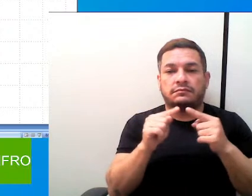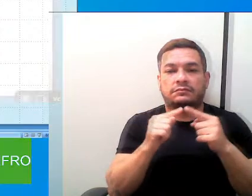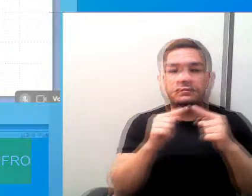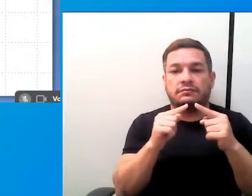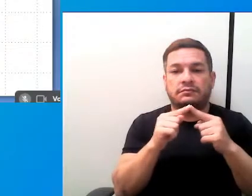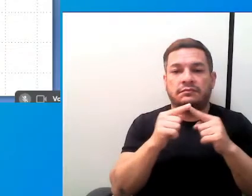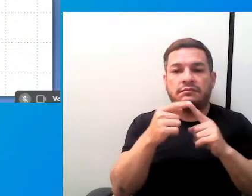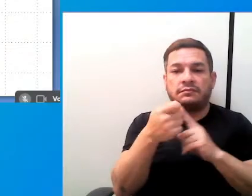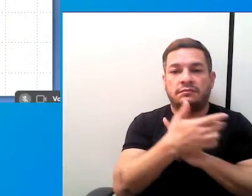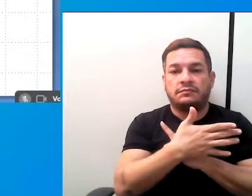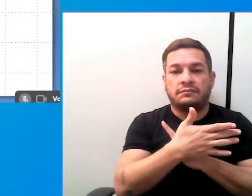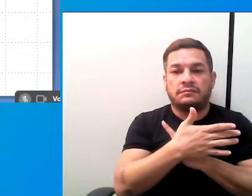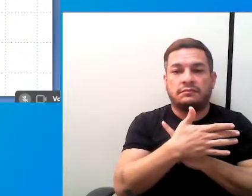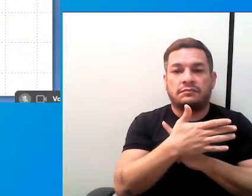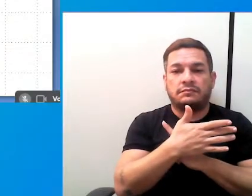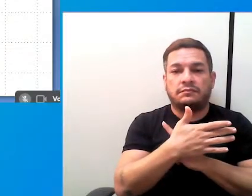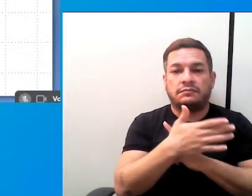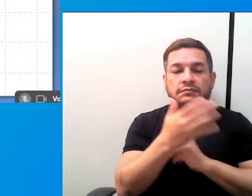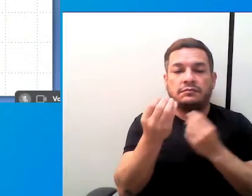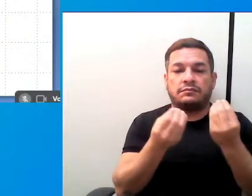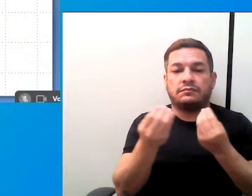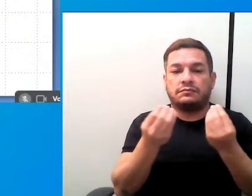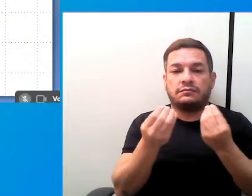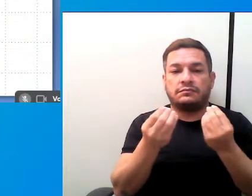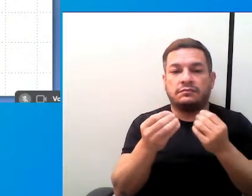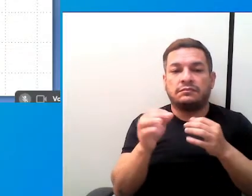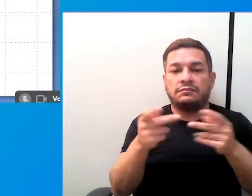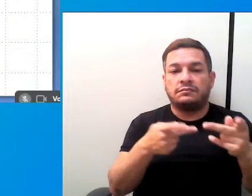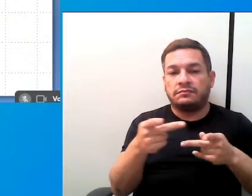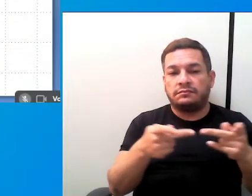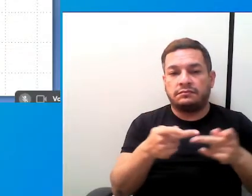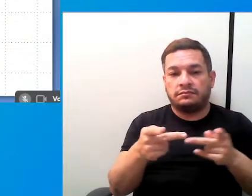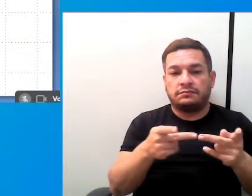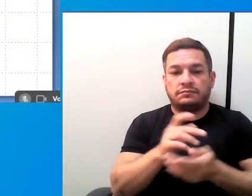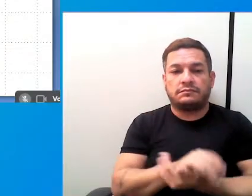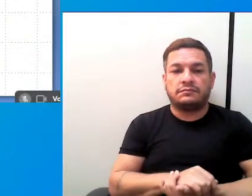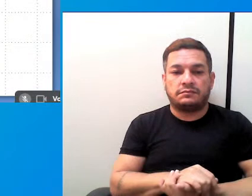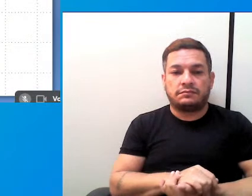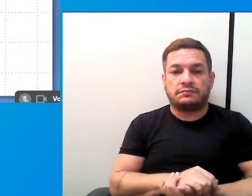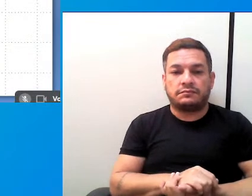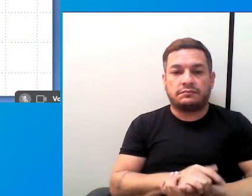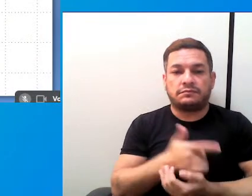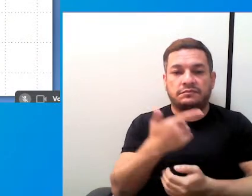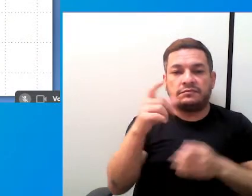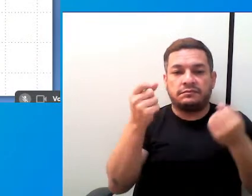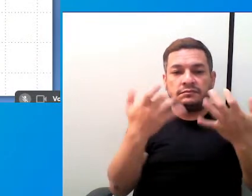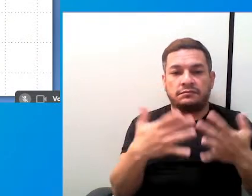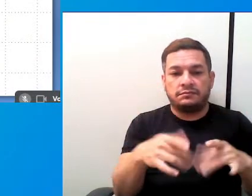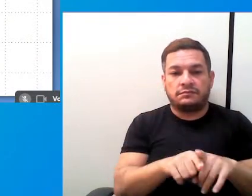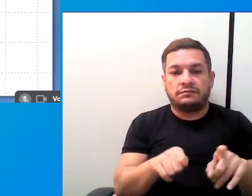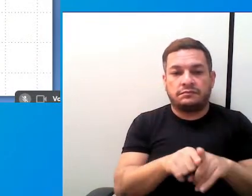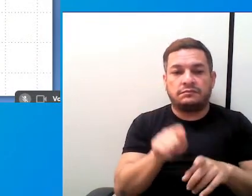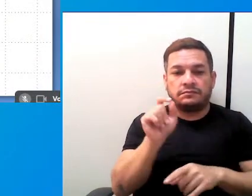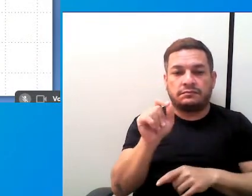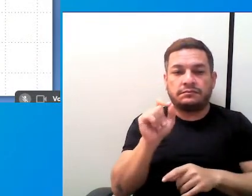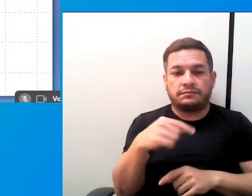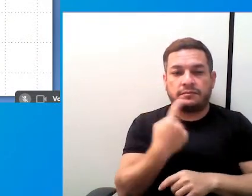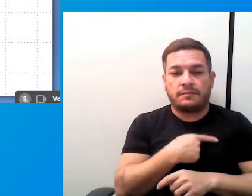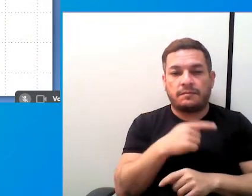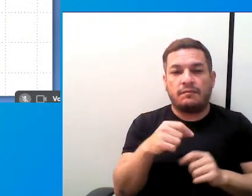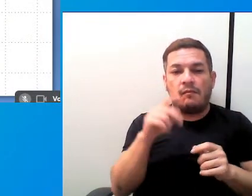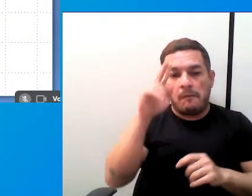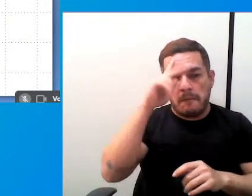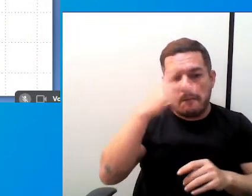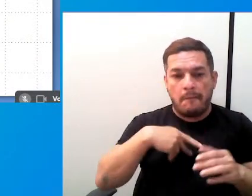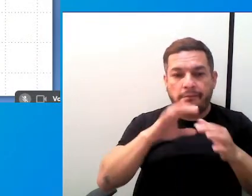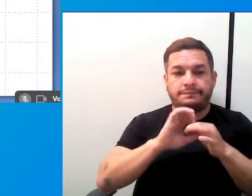a extensão, por enquanto apenas na forma de projeto. Uma outra definição foi que nós deveríamos propiciar a autonomia